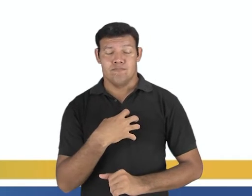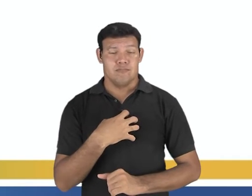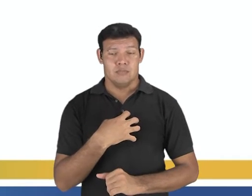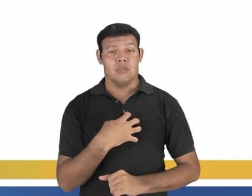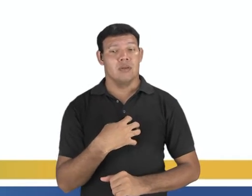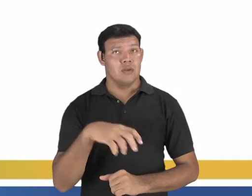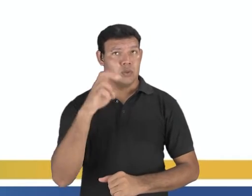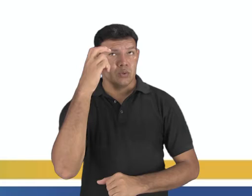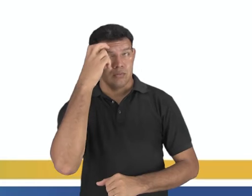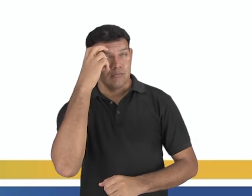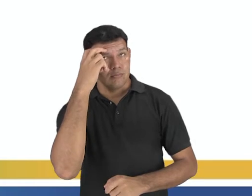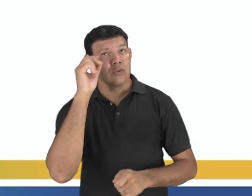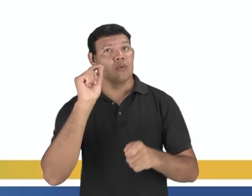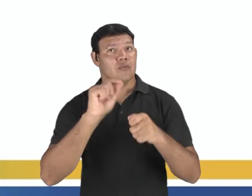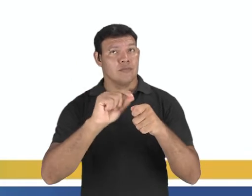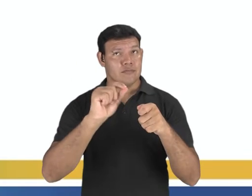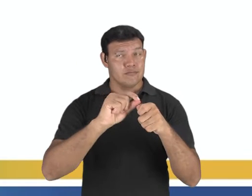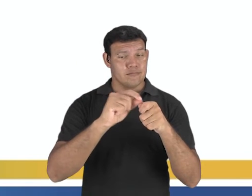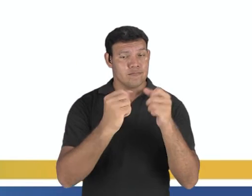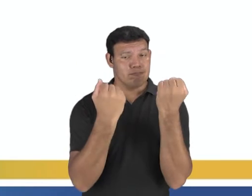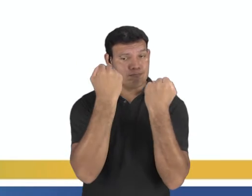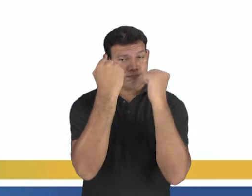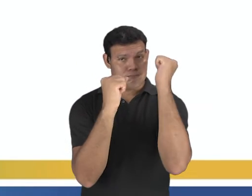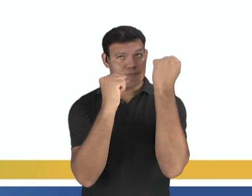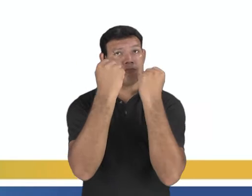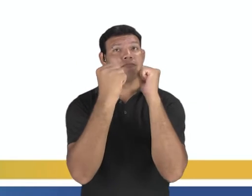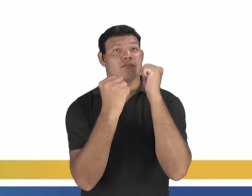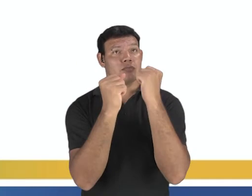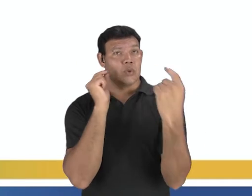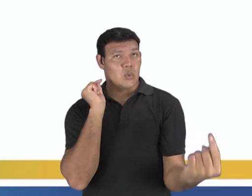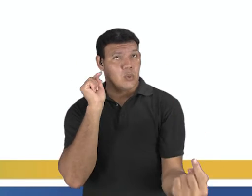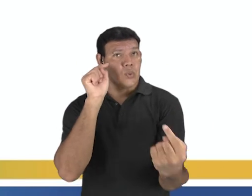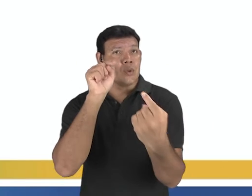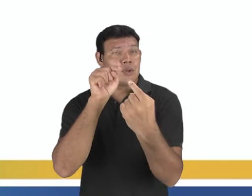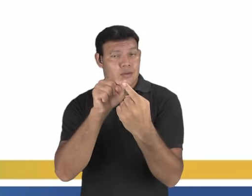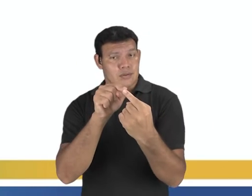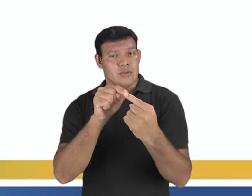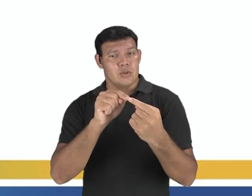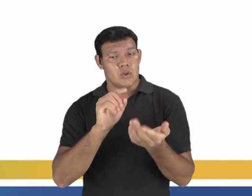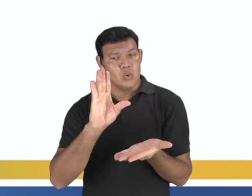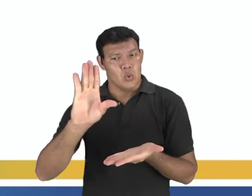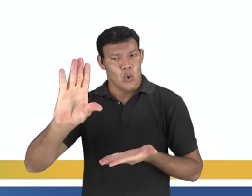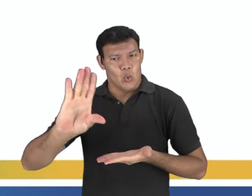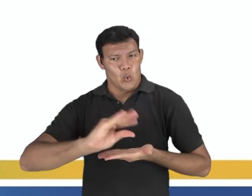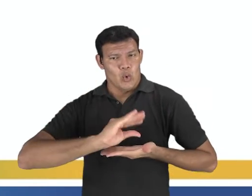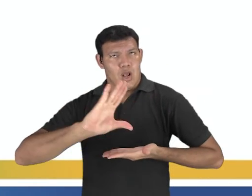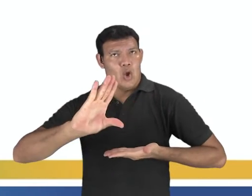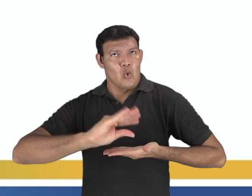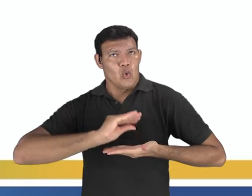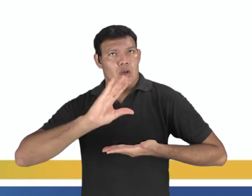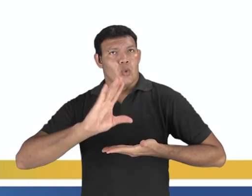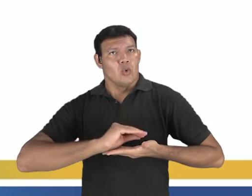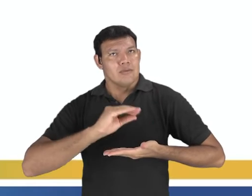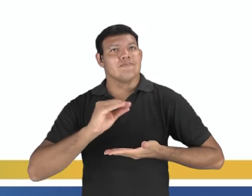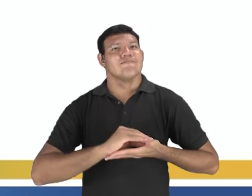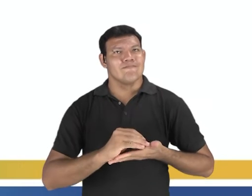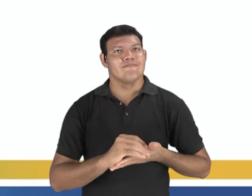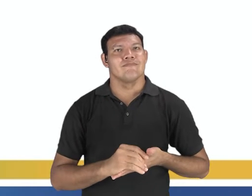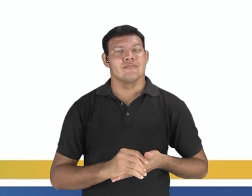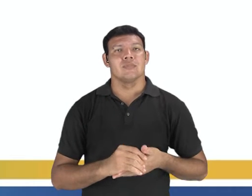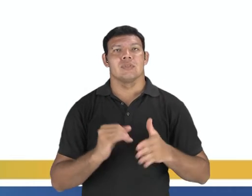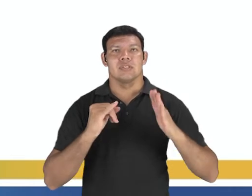produzida industrialmente e tem por objetivo a lucratividade das corporações de mídia que